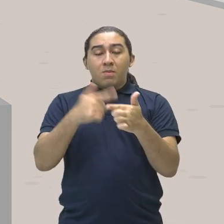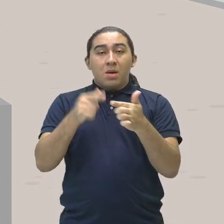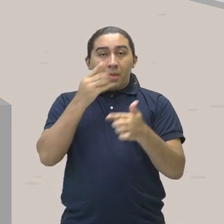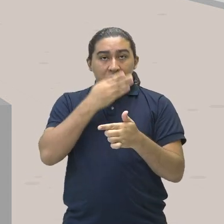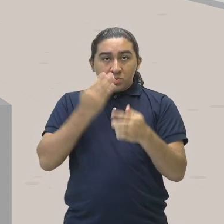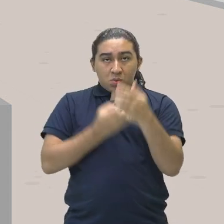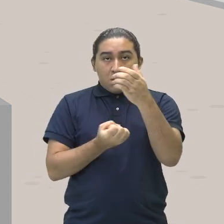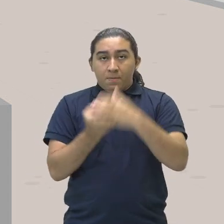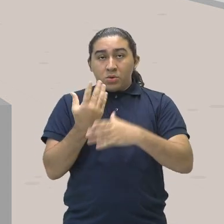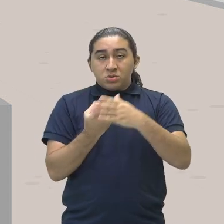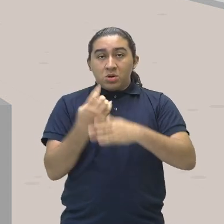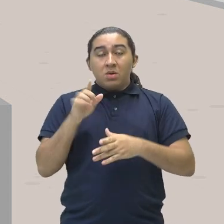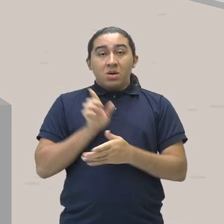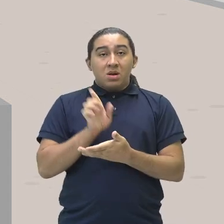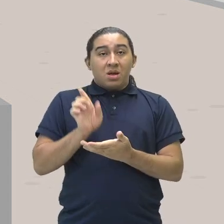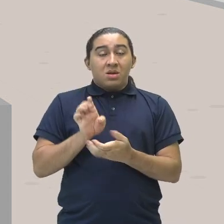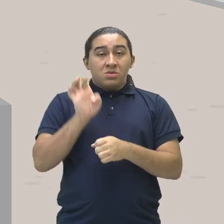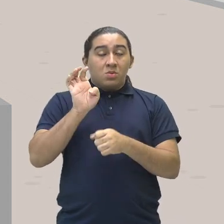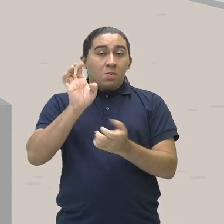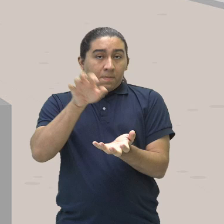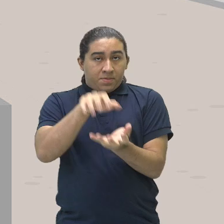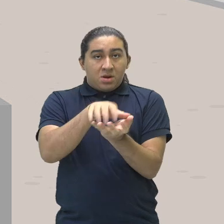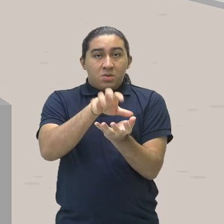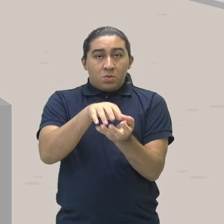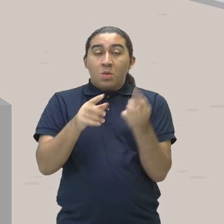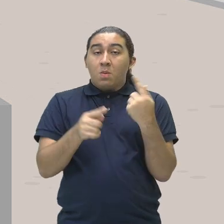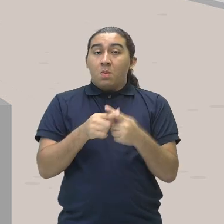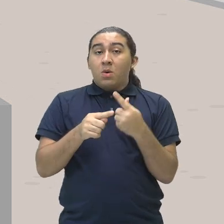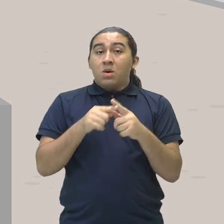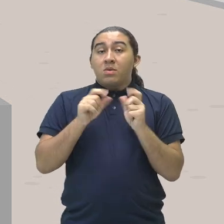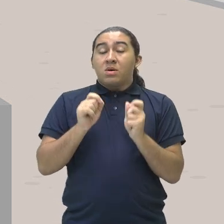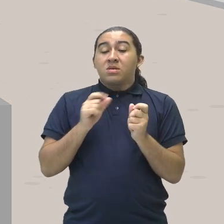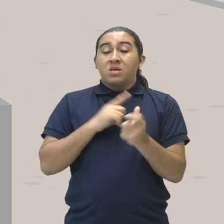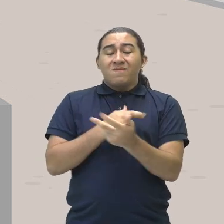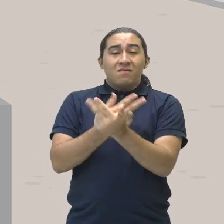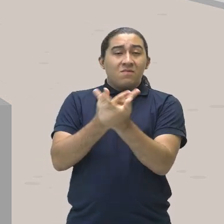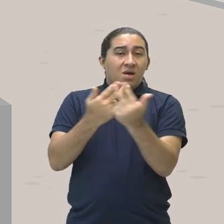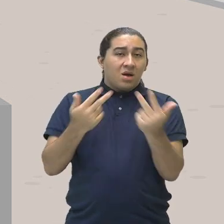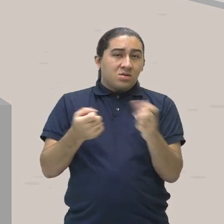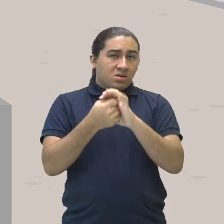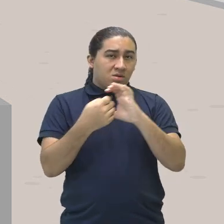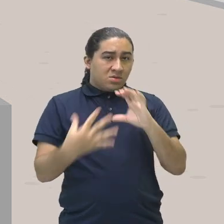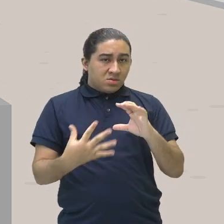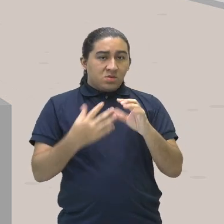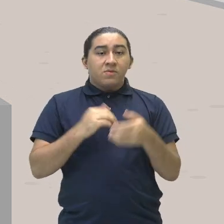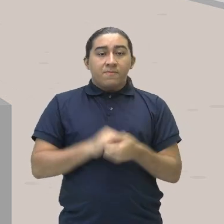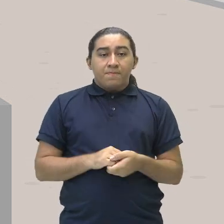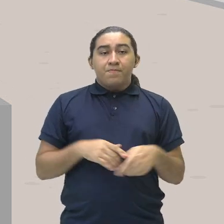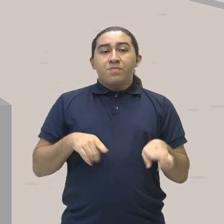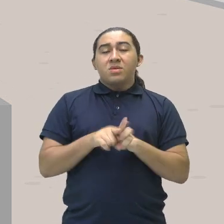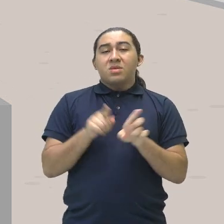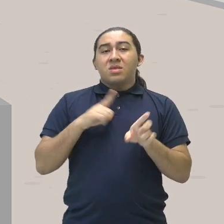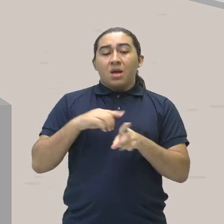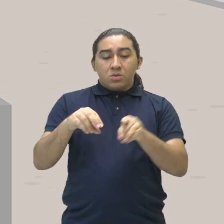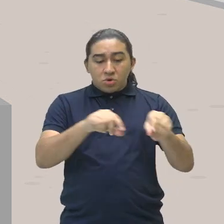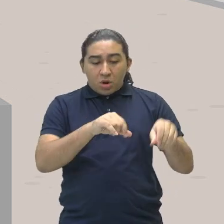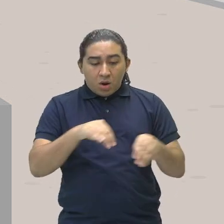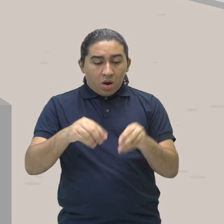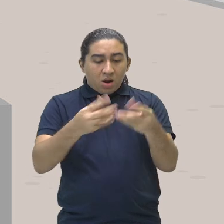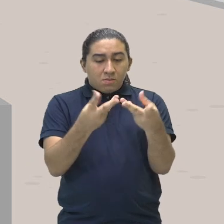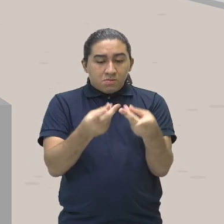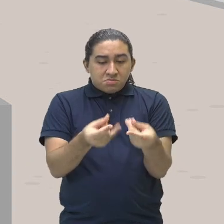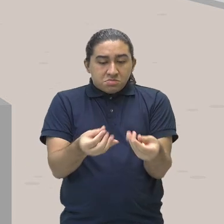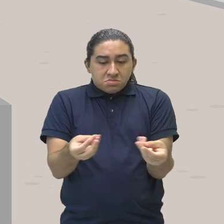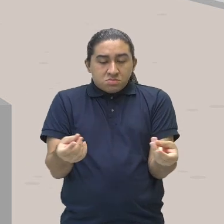açucareira em Pernambuco, em decorrência de vários fatores: o esgotamento do solo, o endividamento